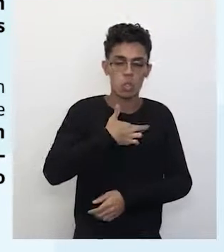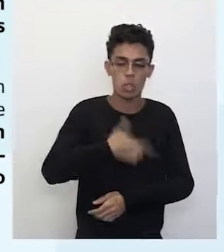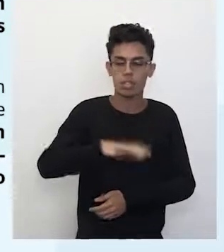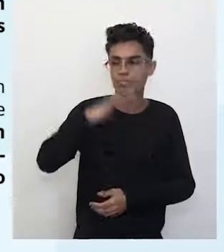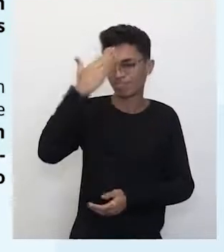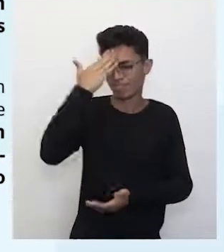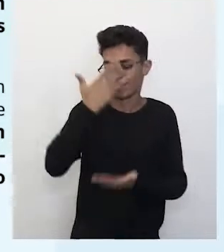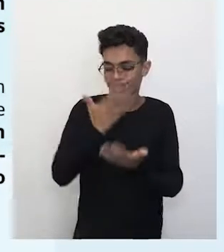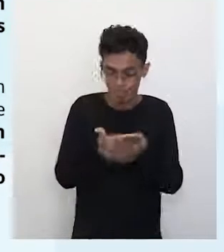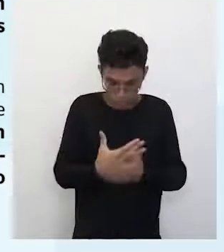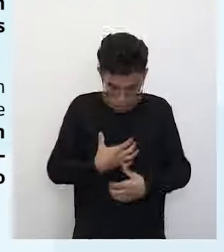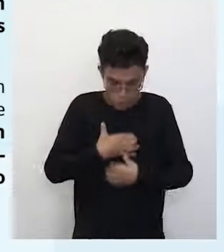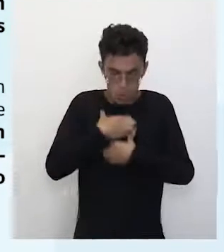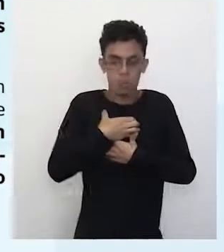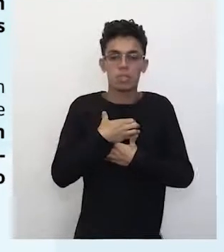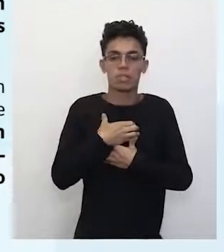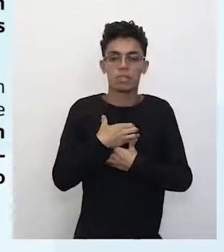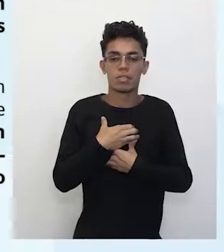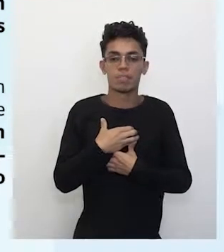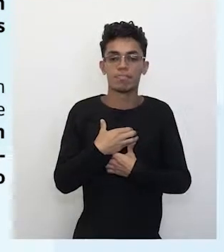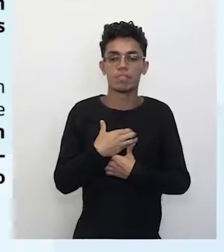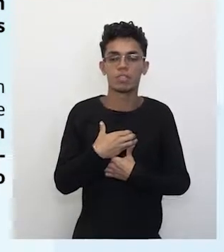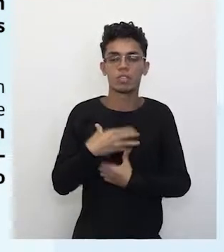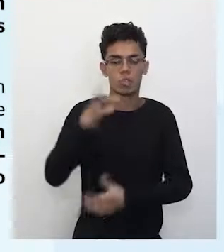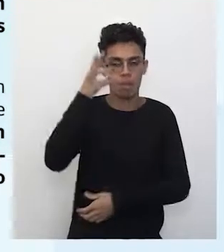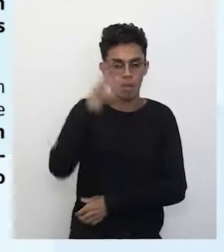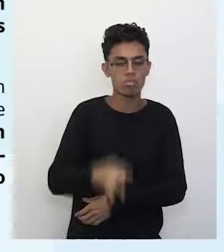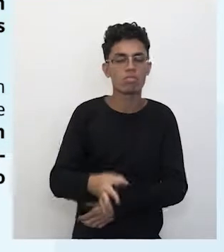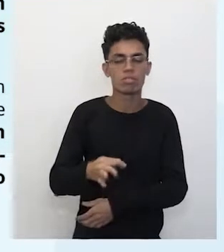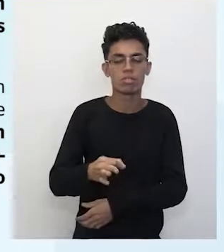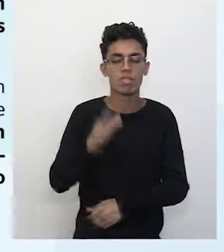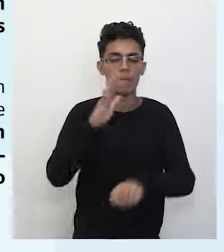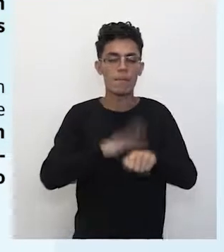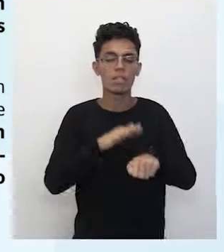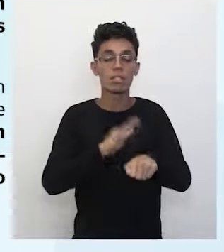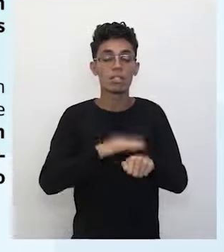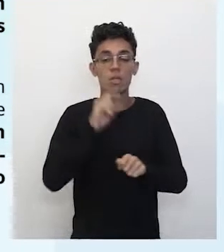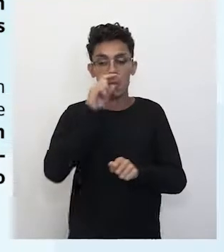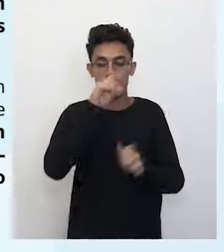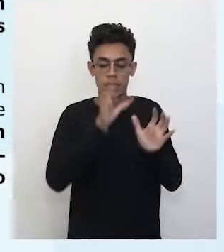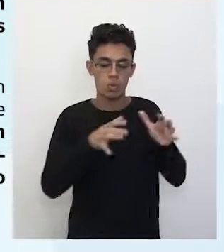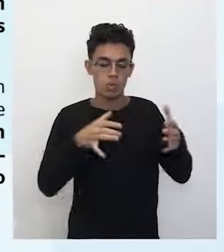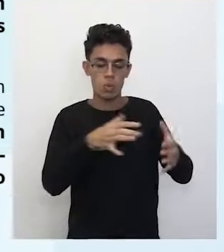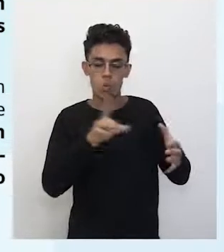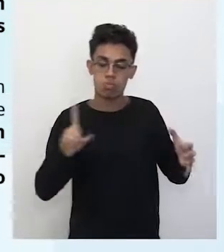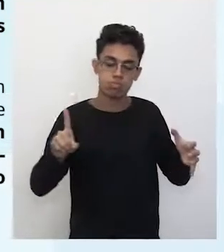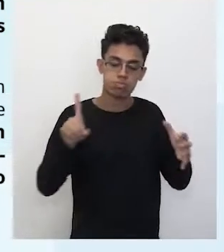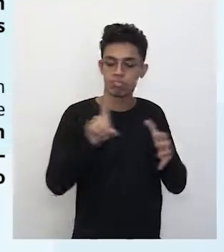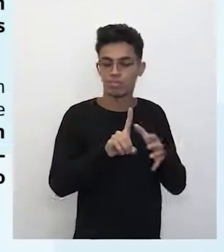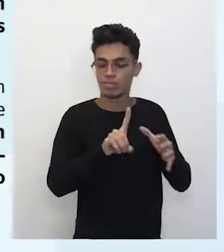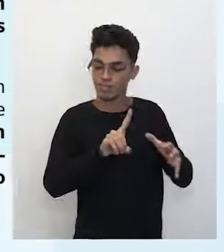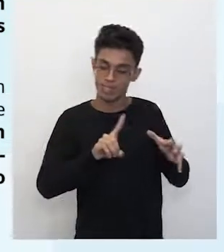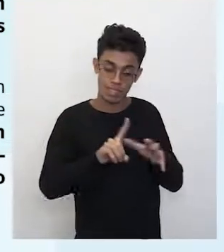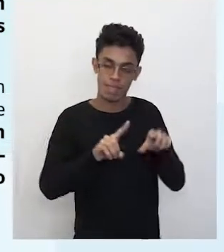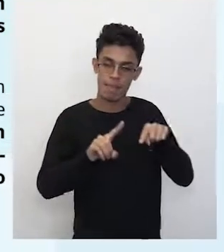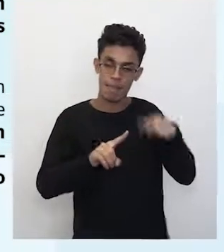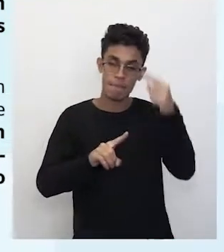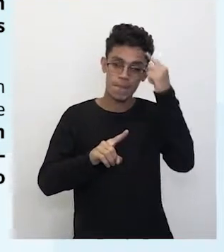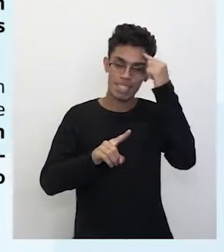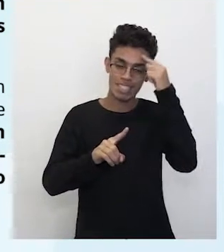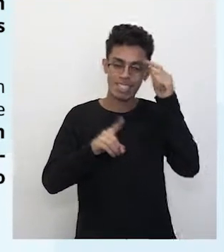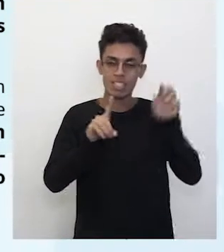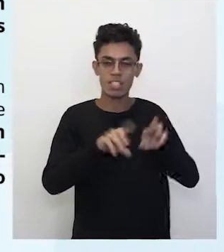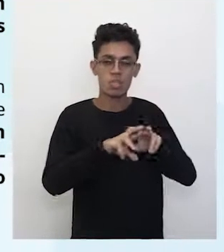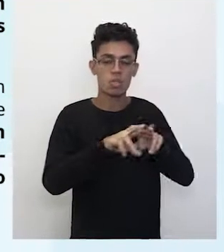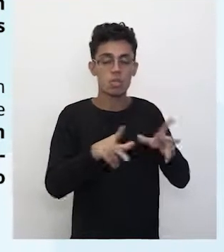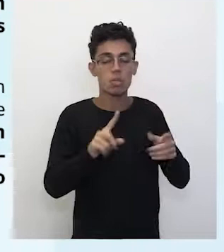o sensacionalismo, o estar certo, o fazer parte de um grupo que pensa de uma determinada maneira, independente